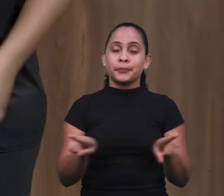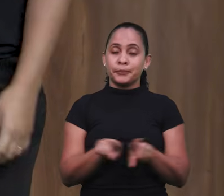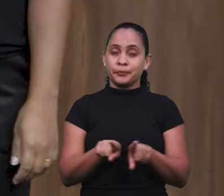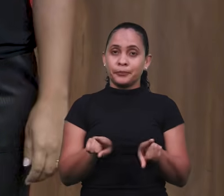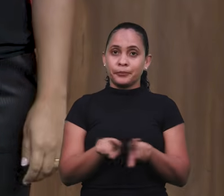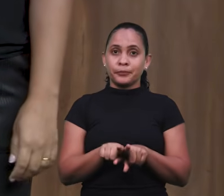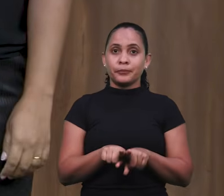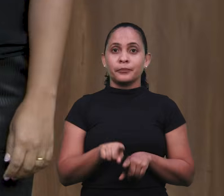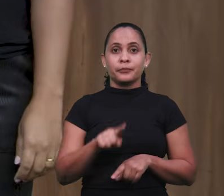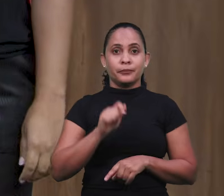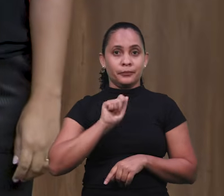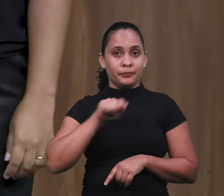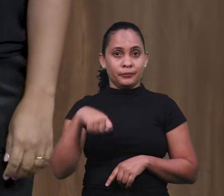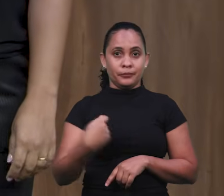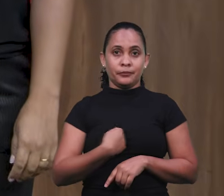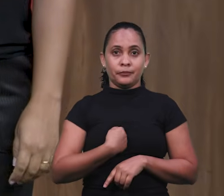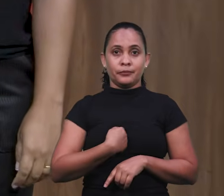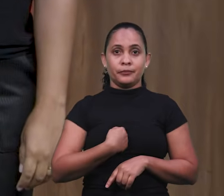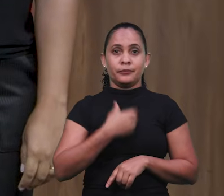apóstolo,